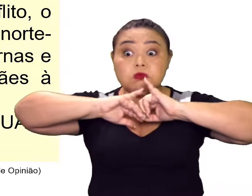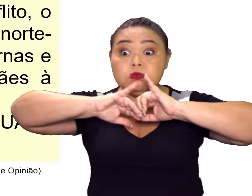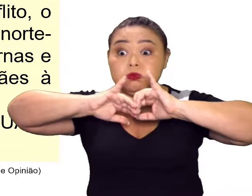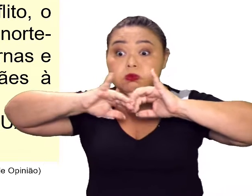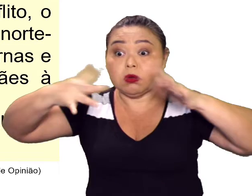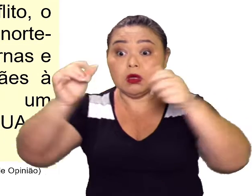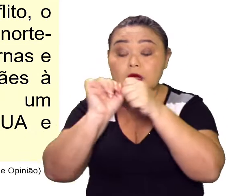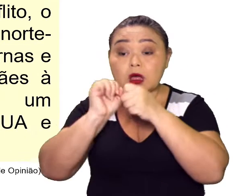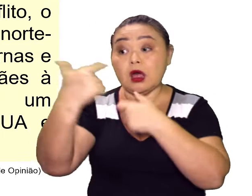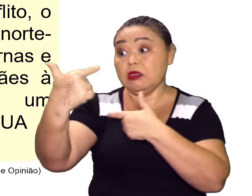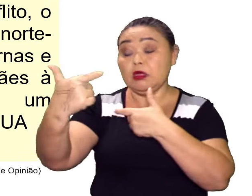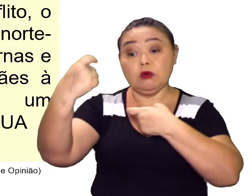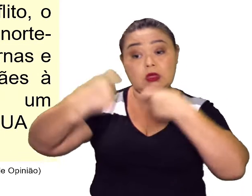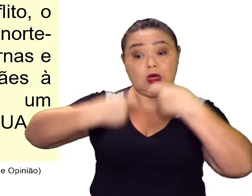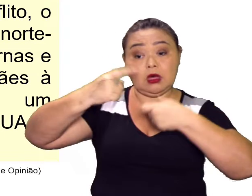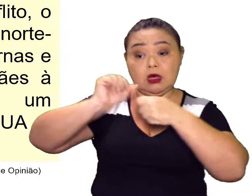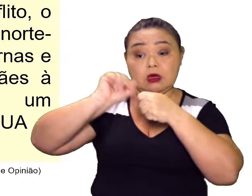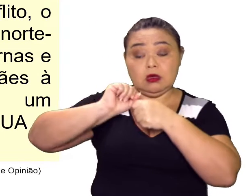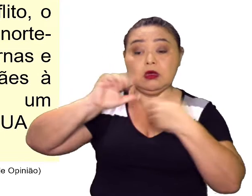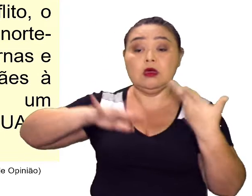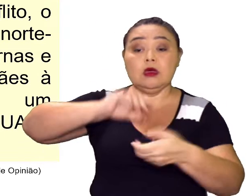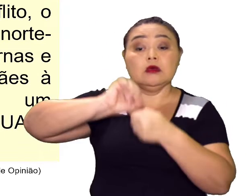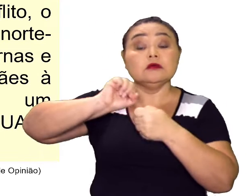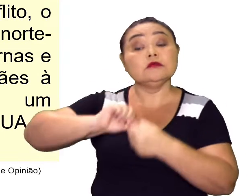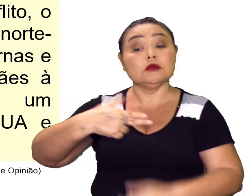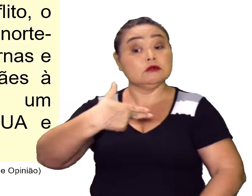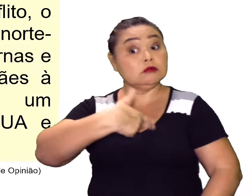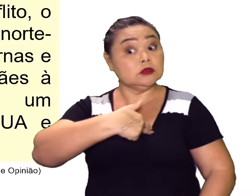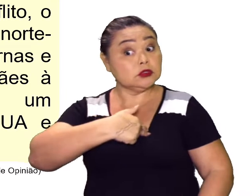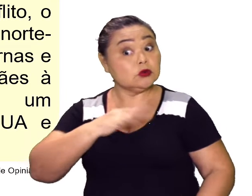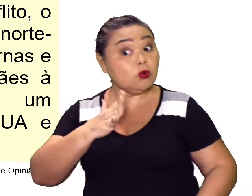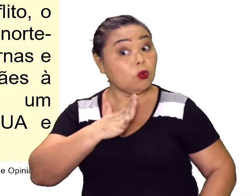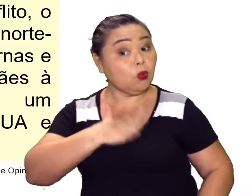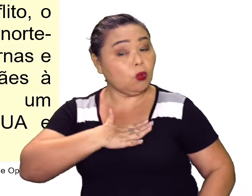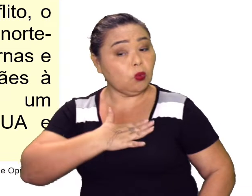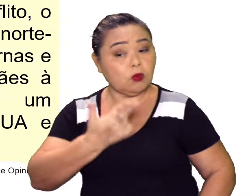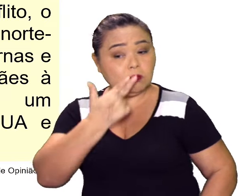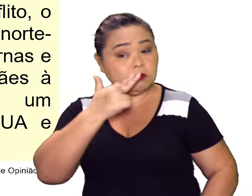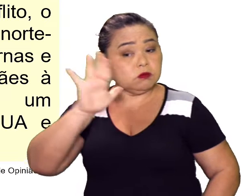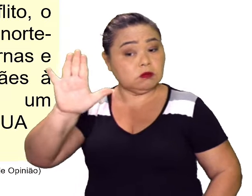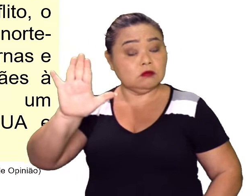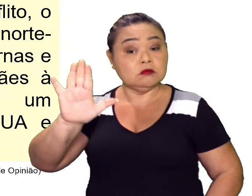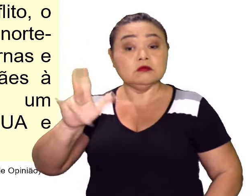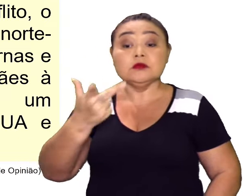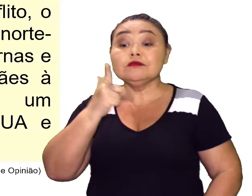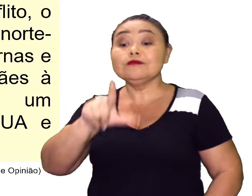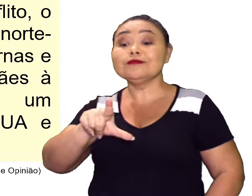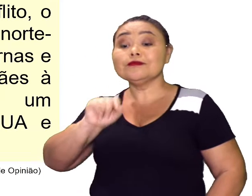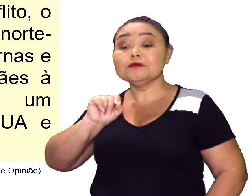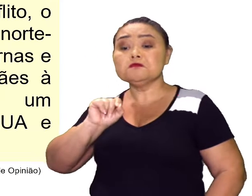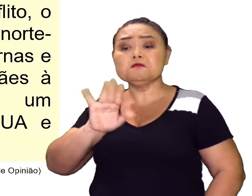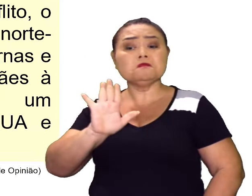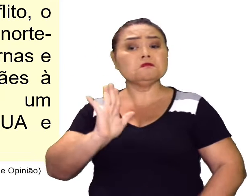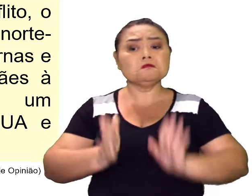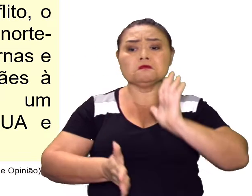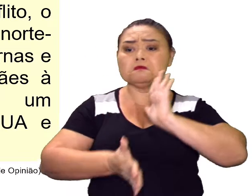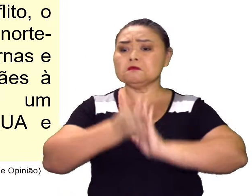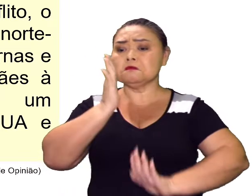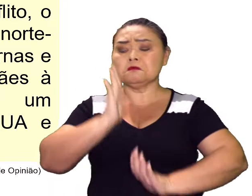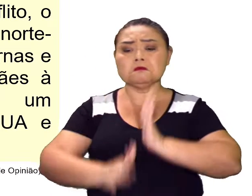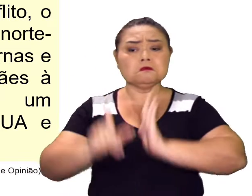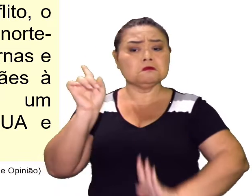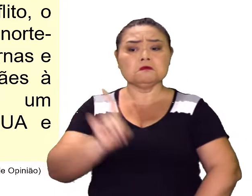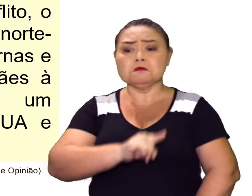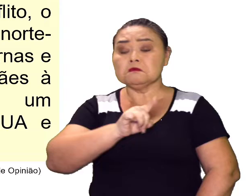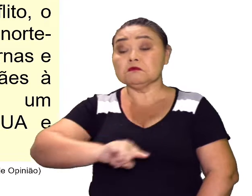Getúlio, falamos que ele era simpatizante do nazismo, eles adotou a neutralidade, só que os norte-americanos,